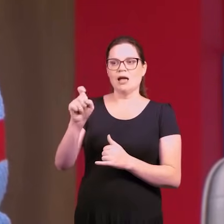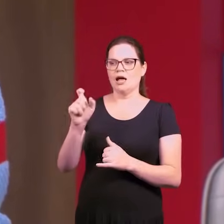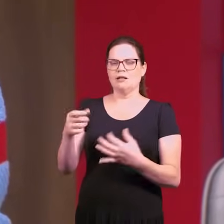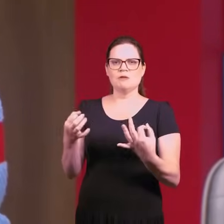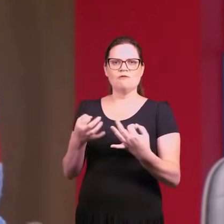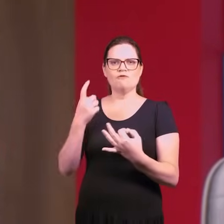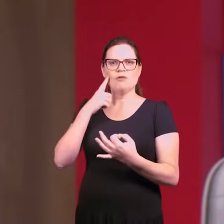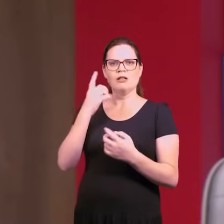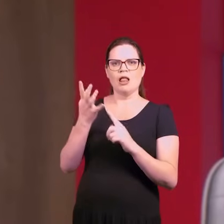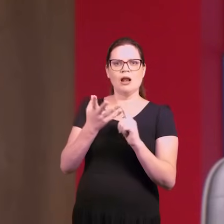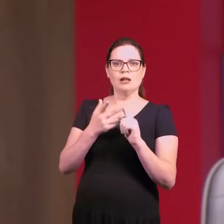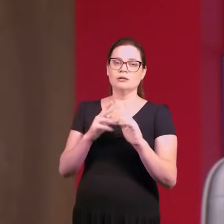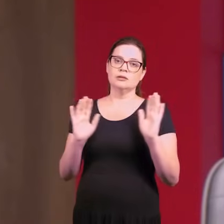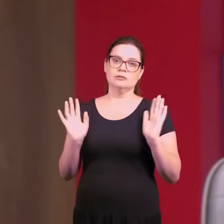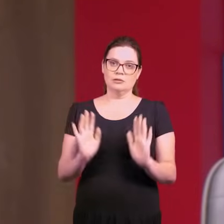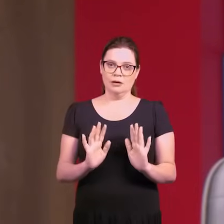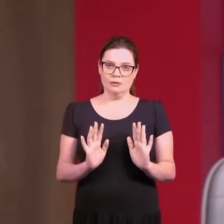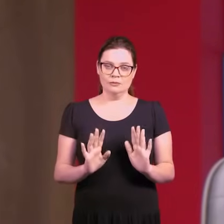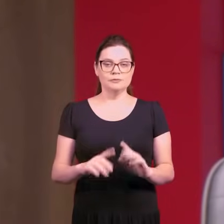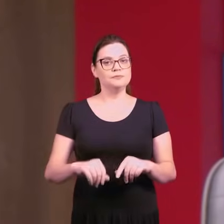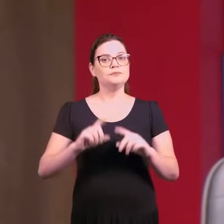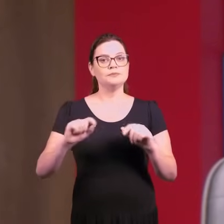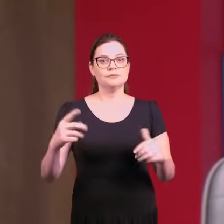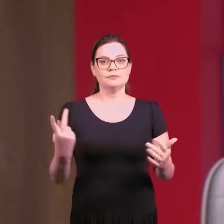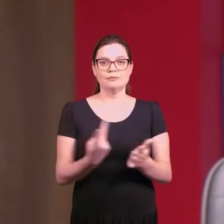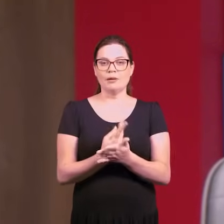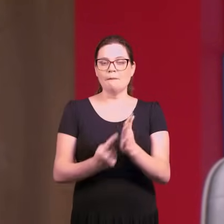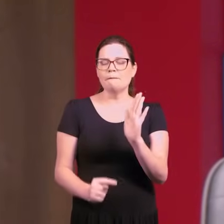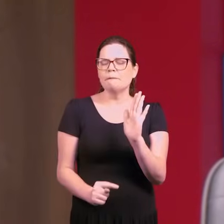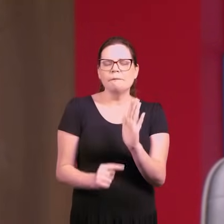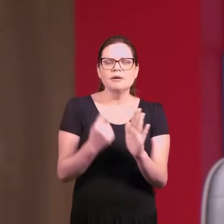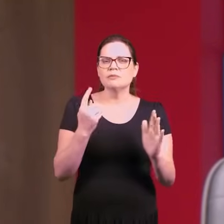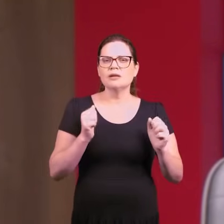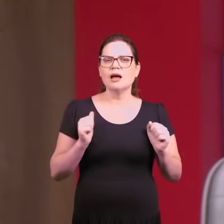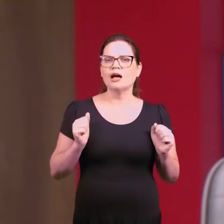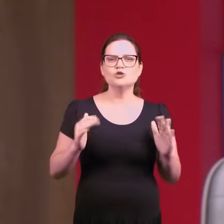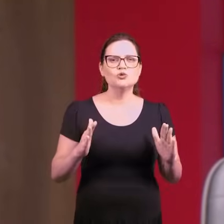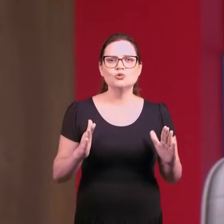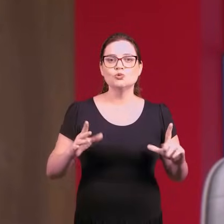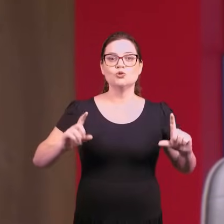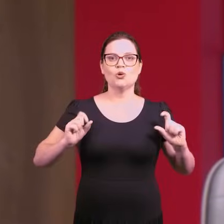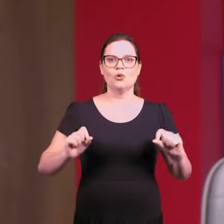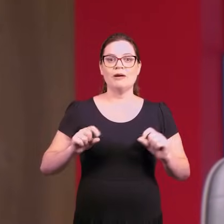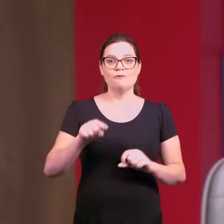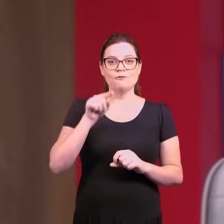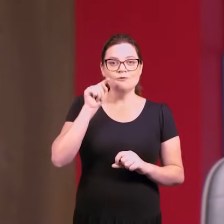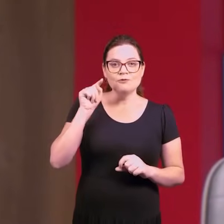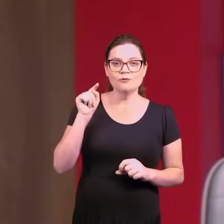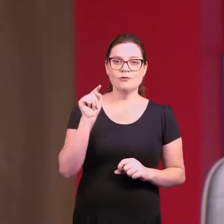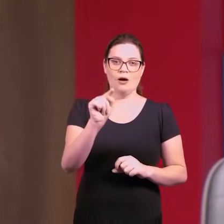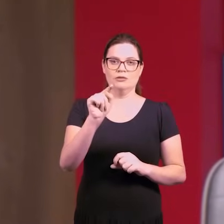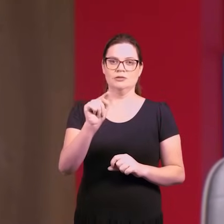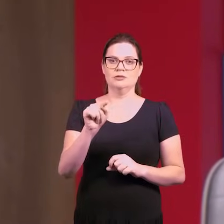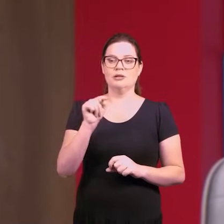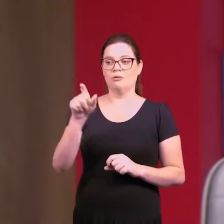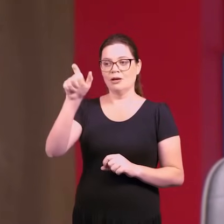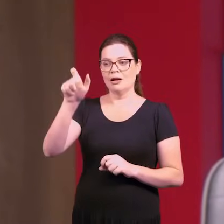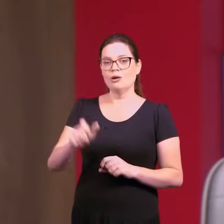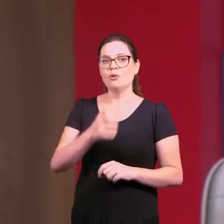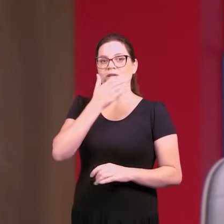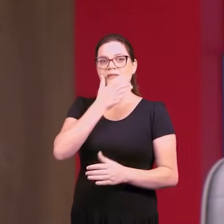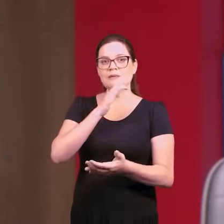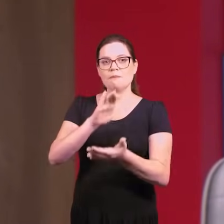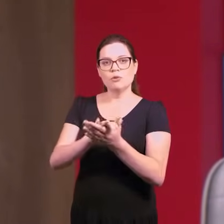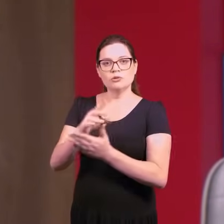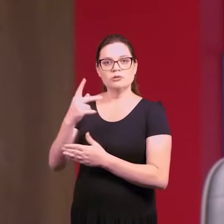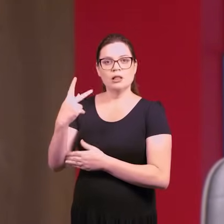idealiza muito. E aí, o que acontece? Às vezes, o primeiro passo é você aceitar o seu